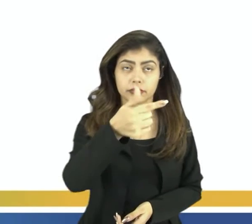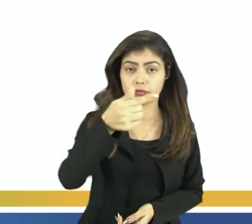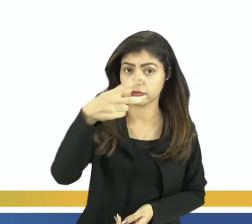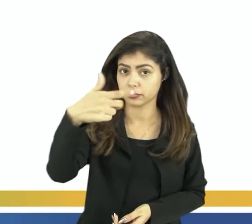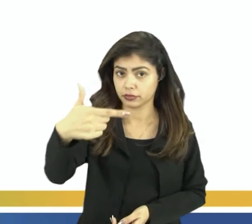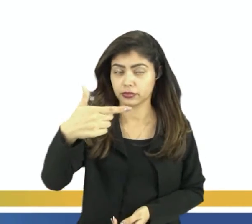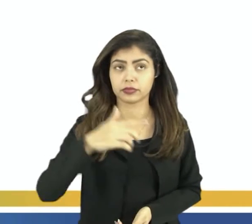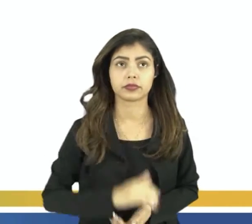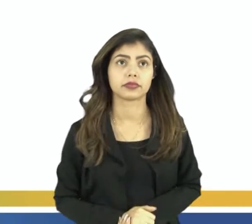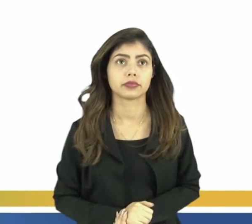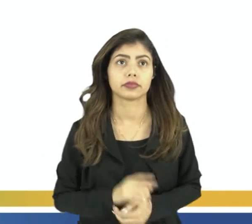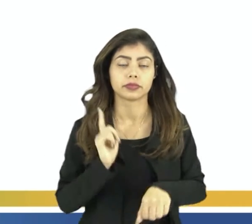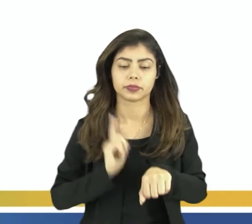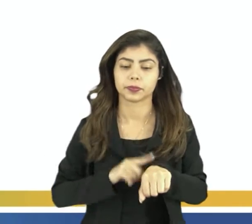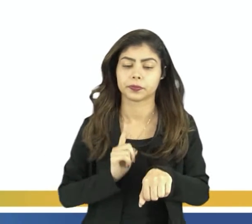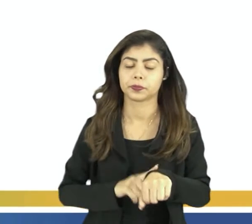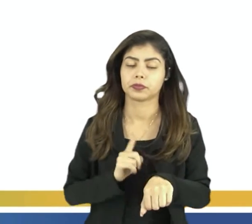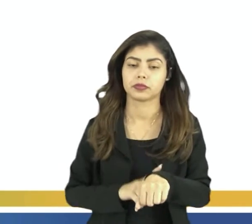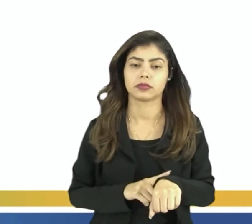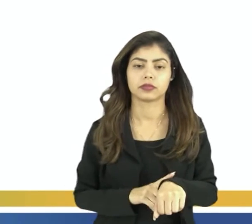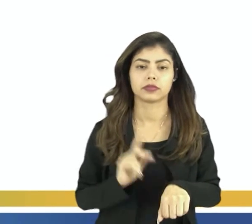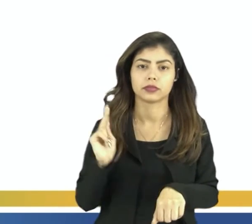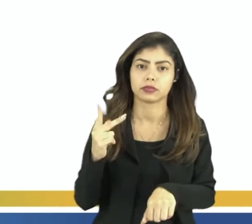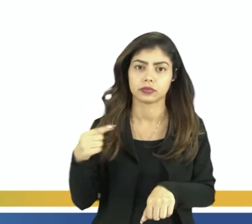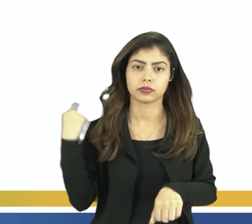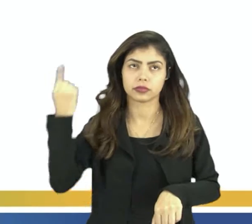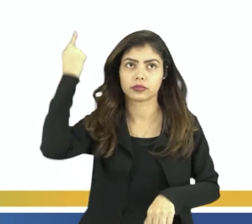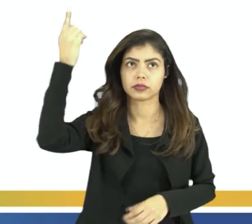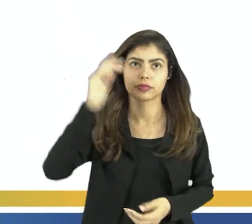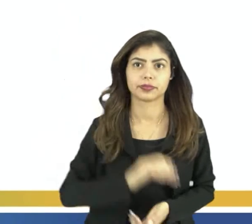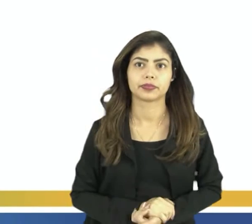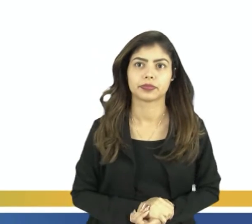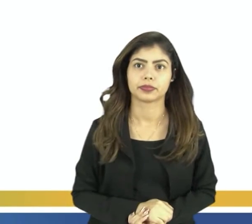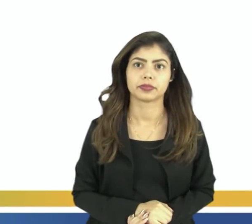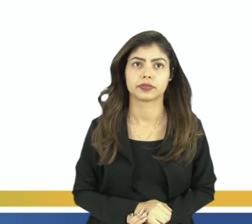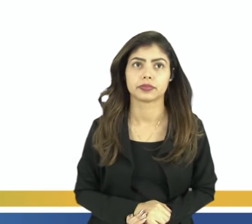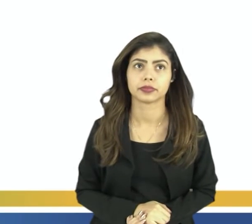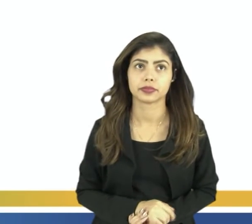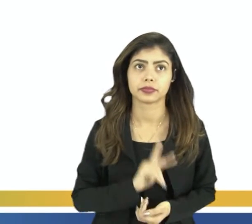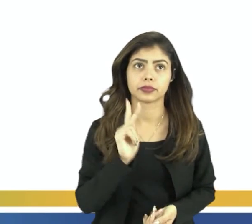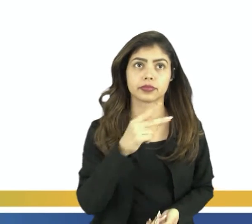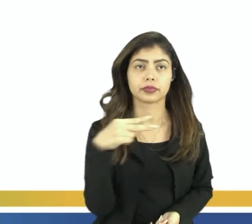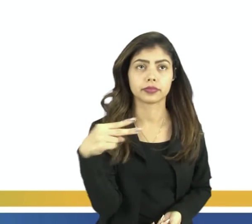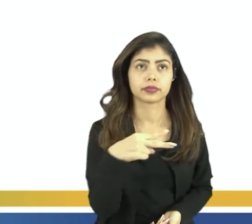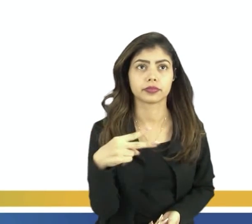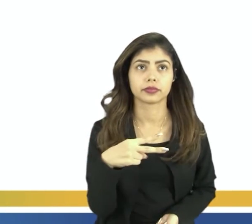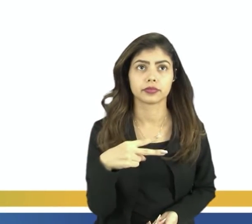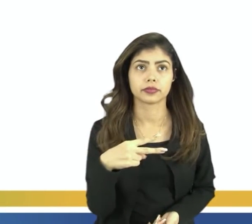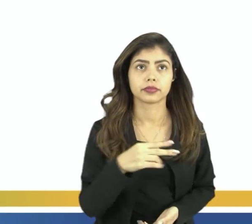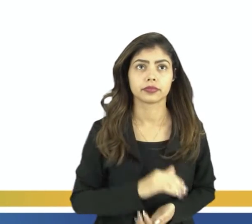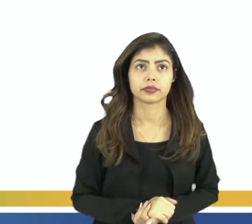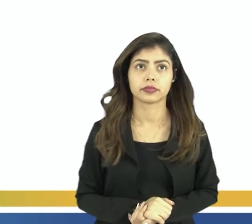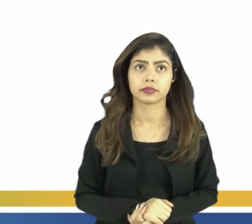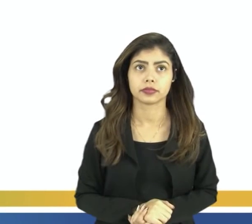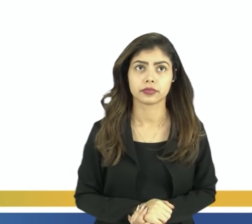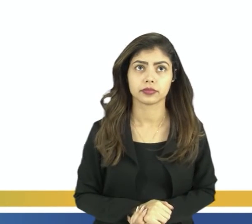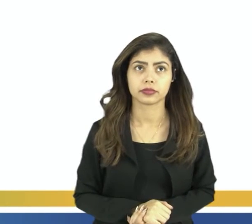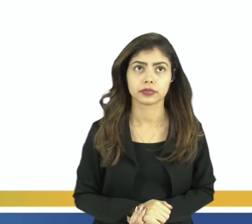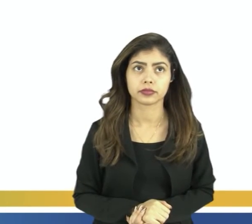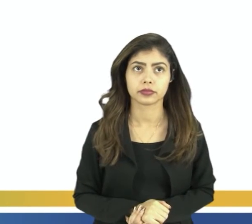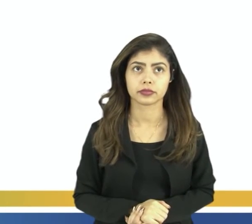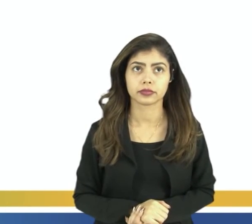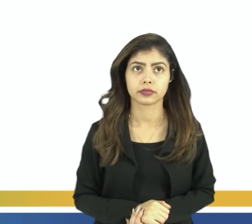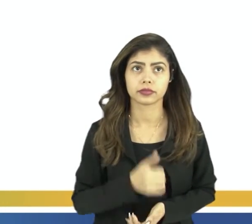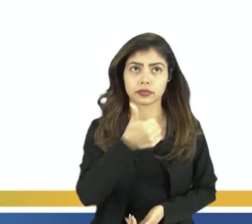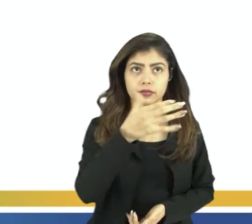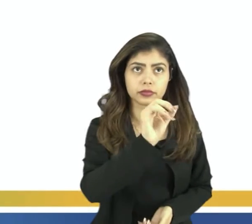72, né, horas, né, o H que é de altura. H é igual, vamos fazer A, passando para o outro